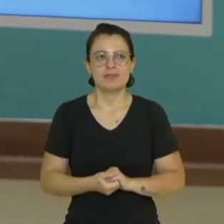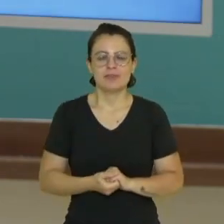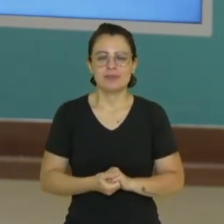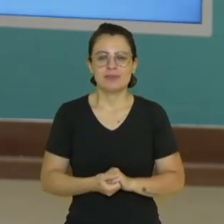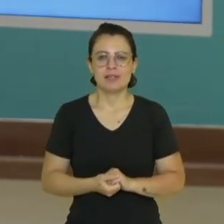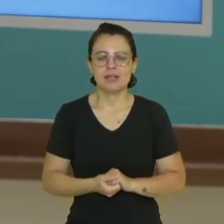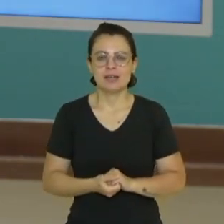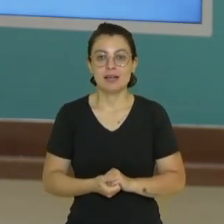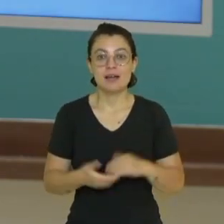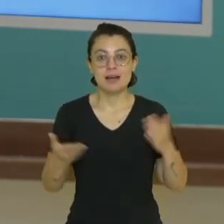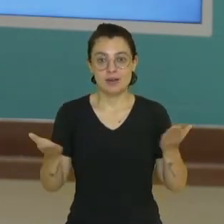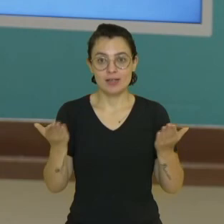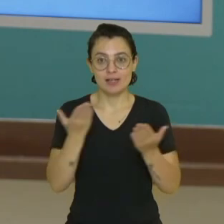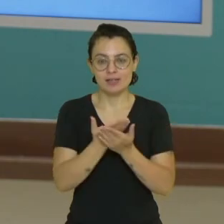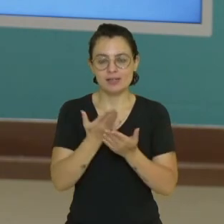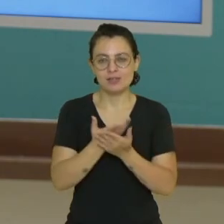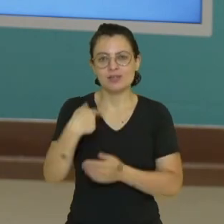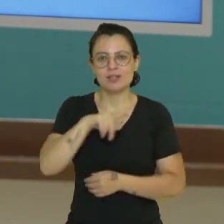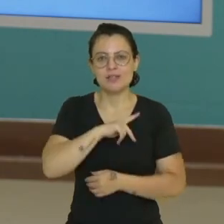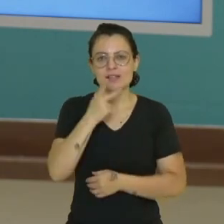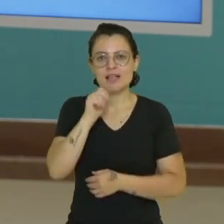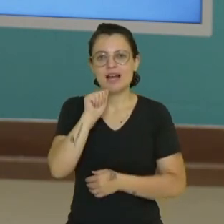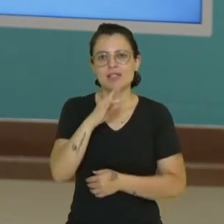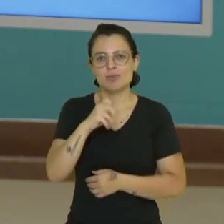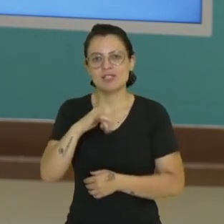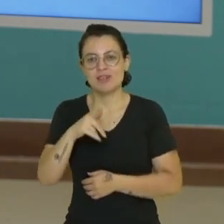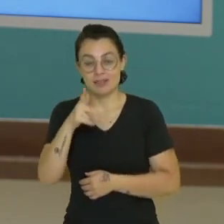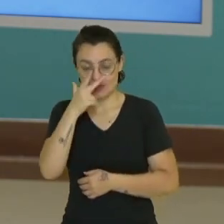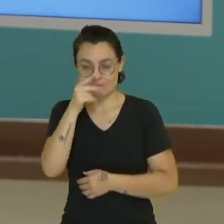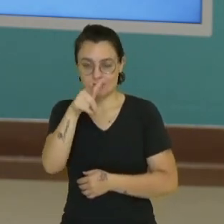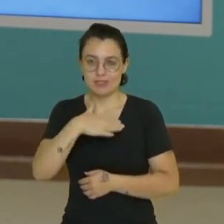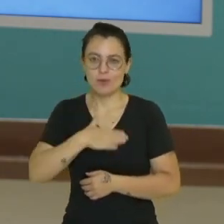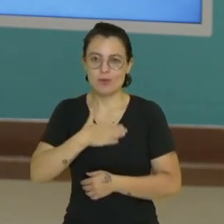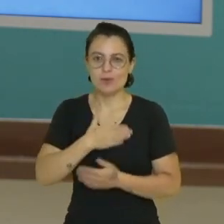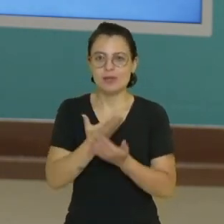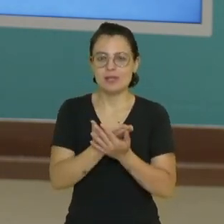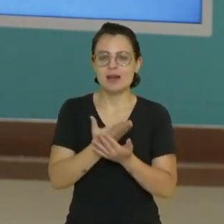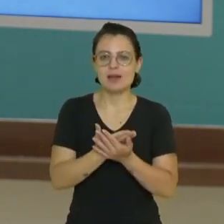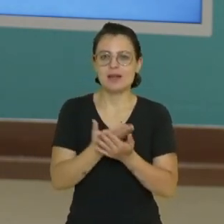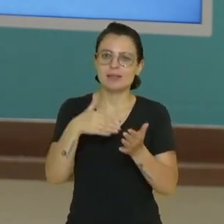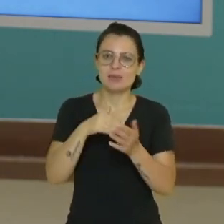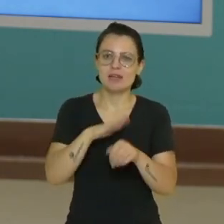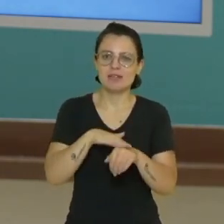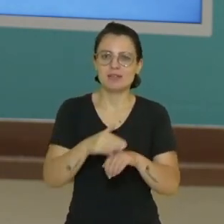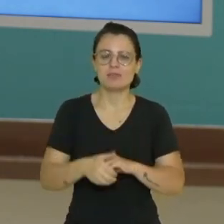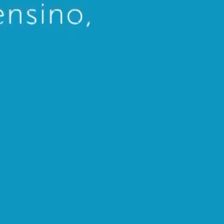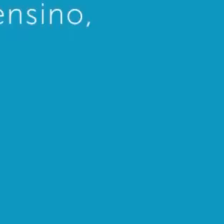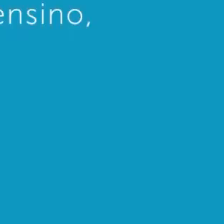Nessa aula, nós falamos sobre a atmosfera. Espero que vocês tenham gostado e até breve.